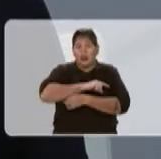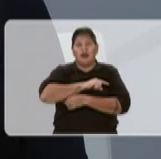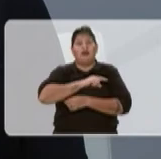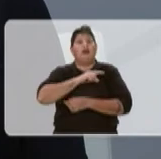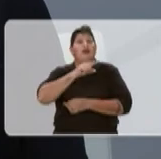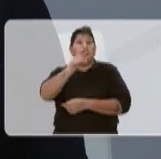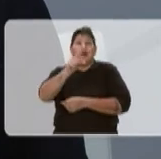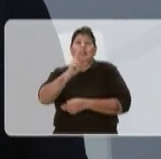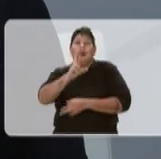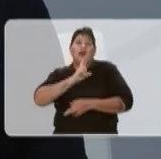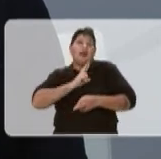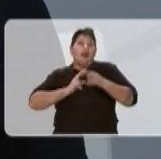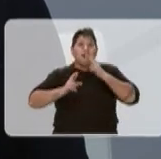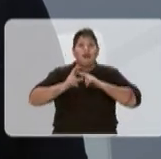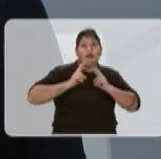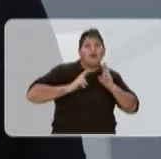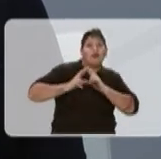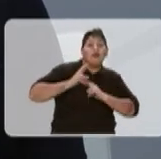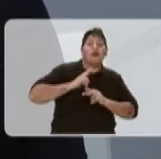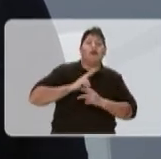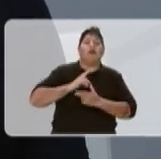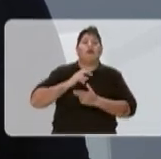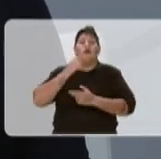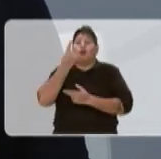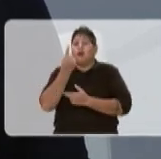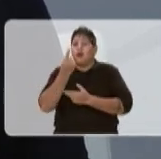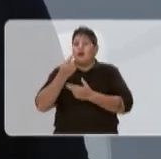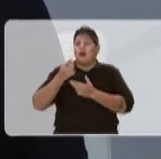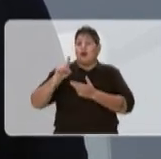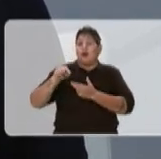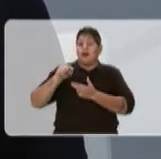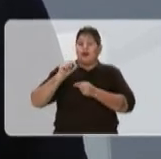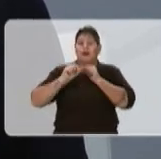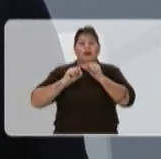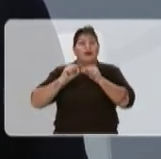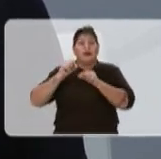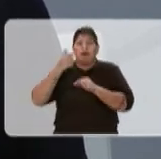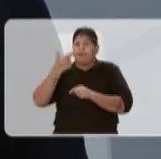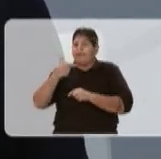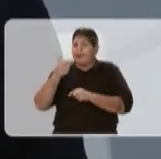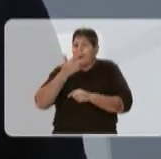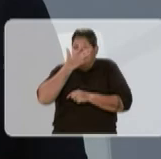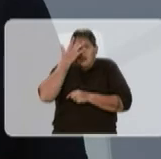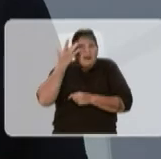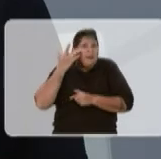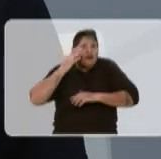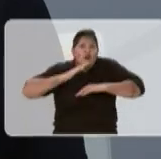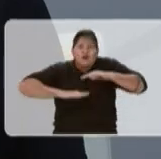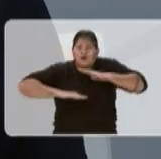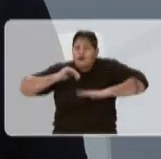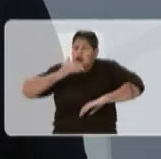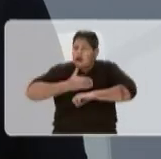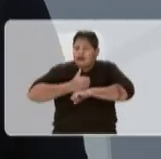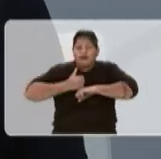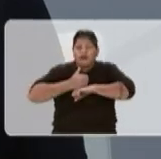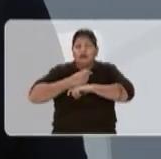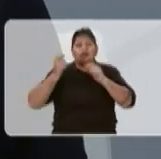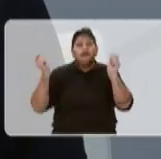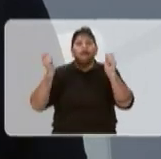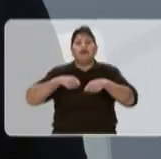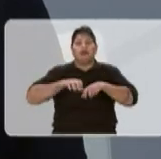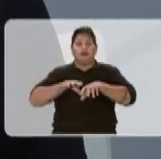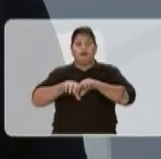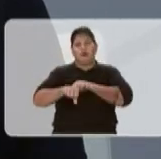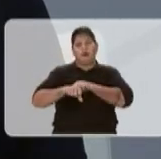dificuldades alegadas pelas empresas. Uma delas é de que não há pessoal profissional